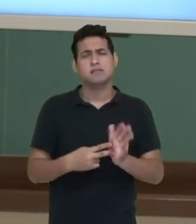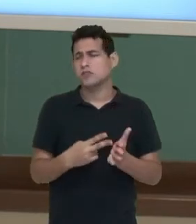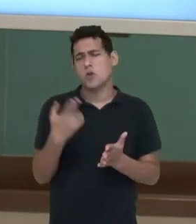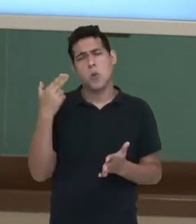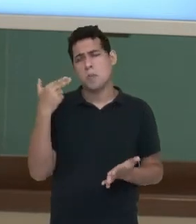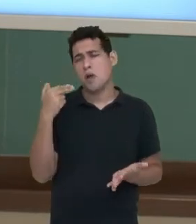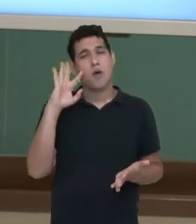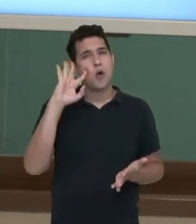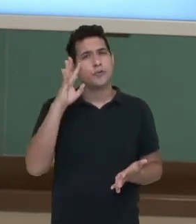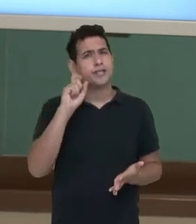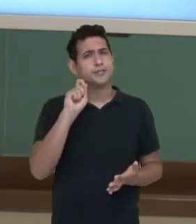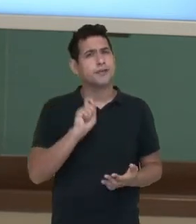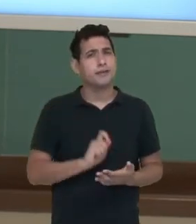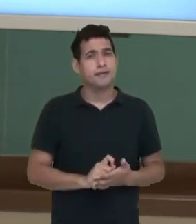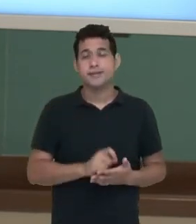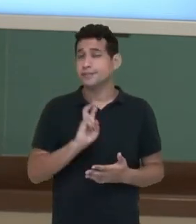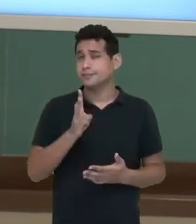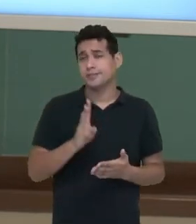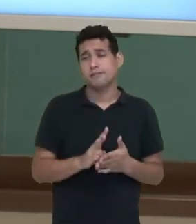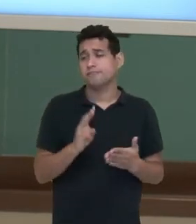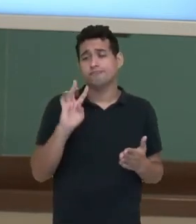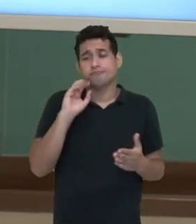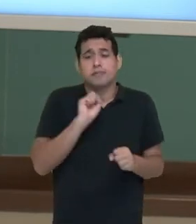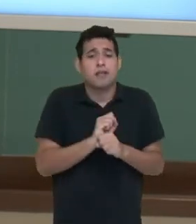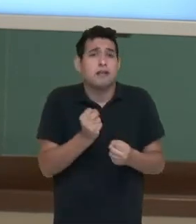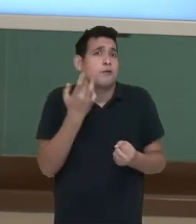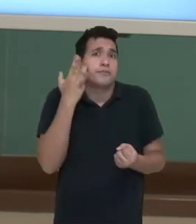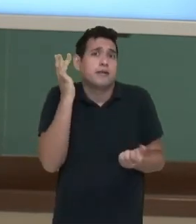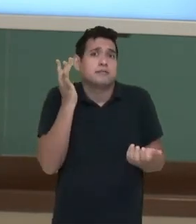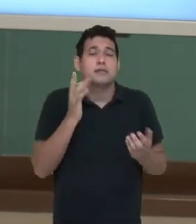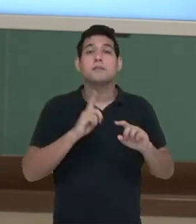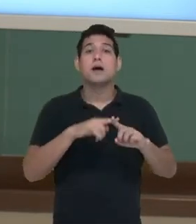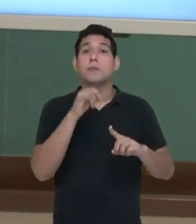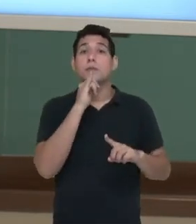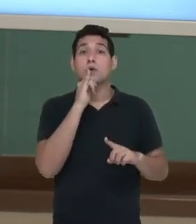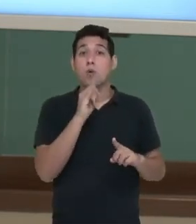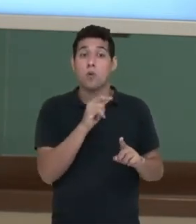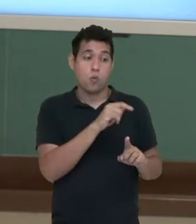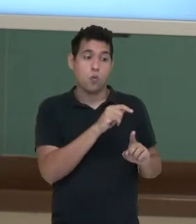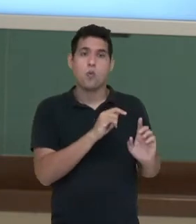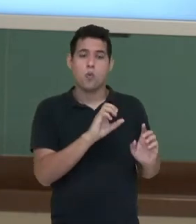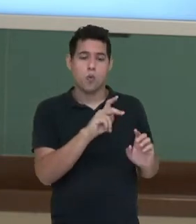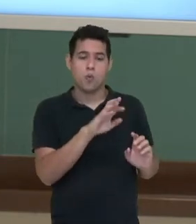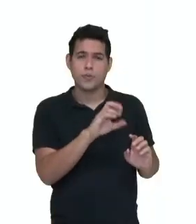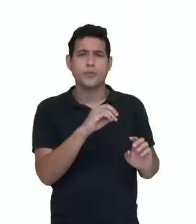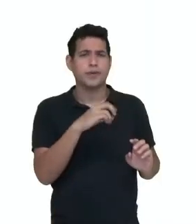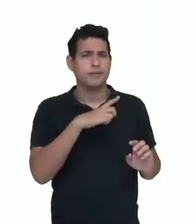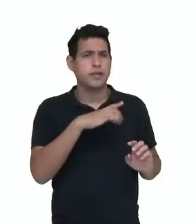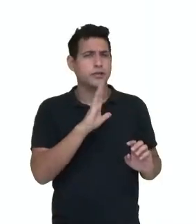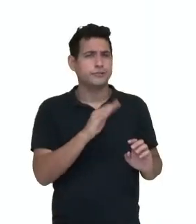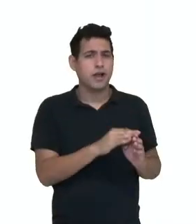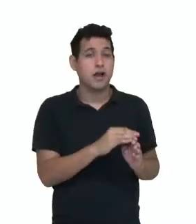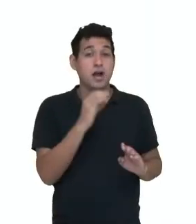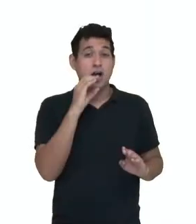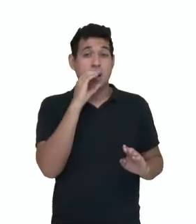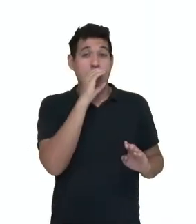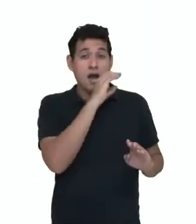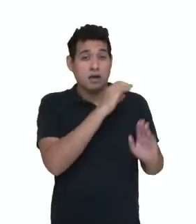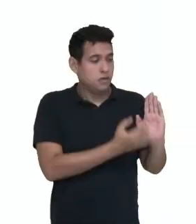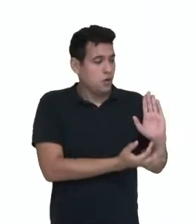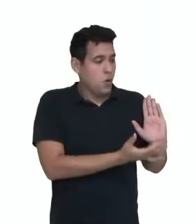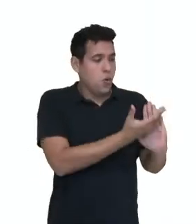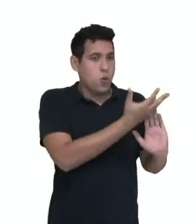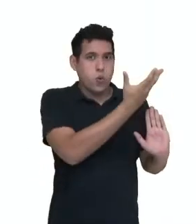isso acontece de uma forma muito espontânea, ou seja, o corpo com a maior temperatura